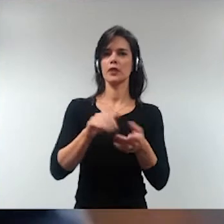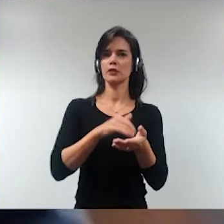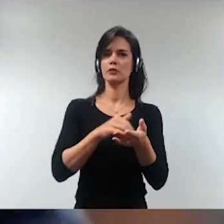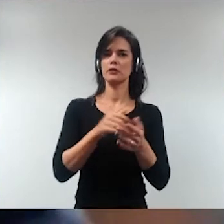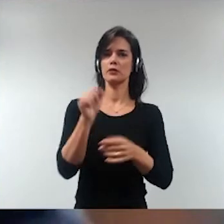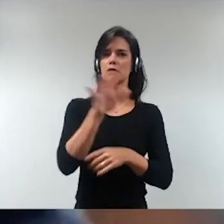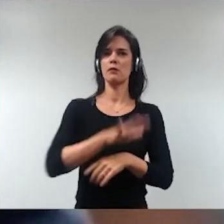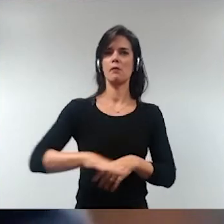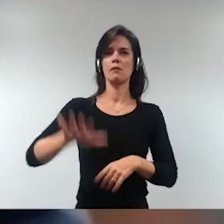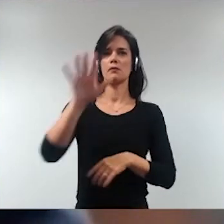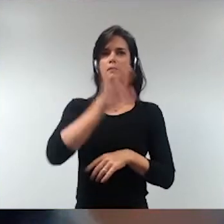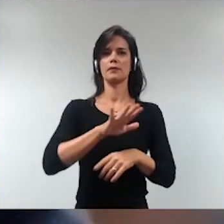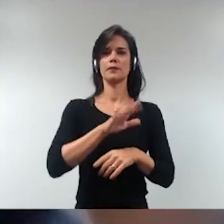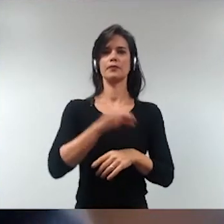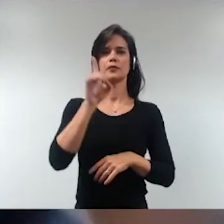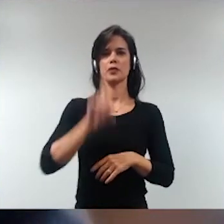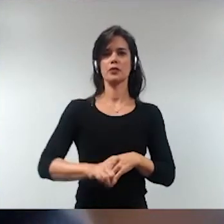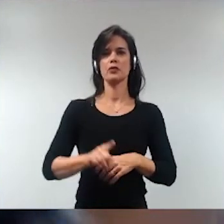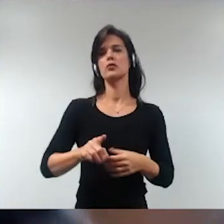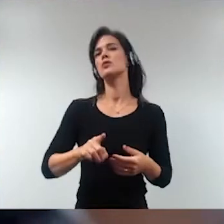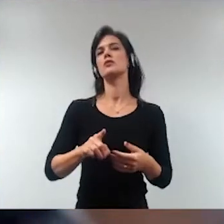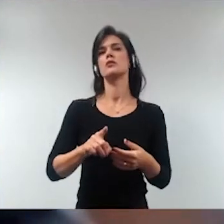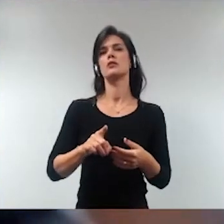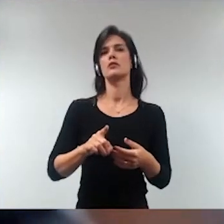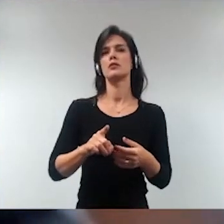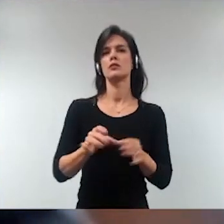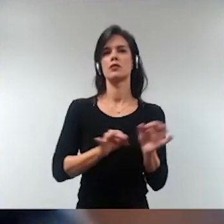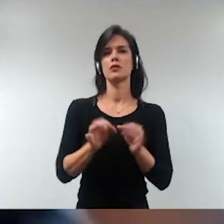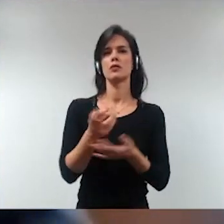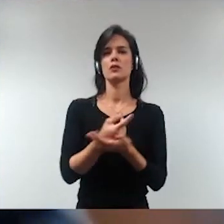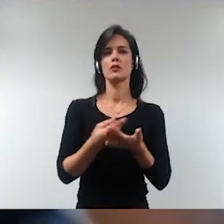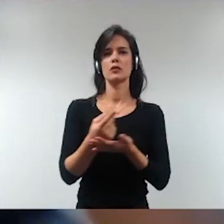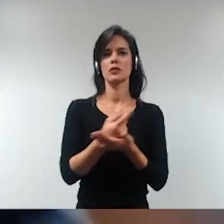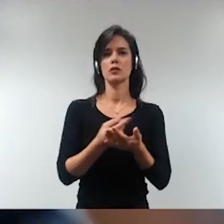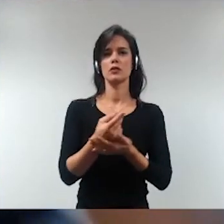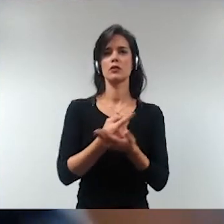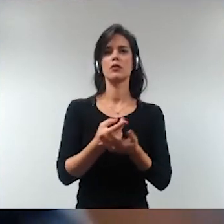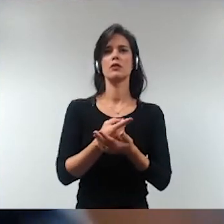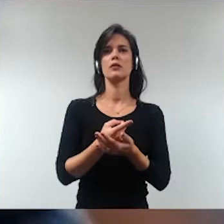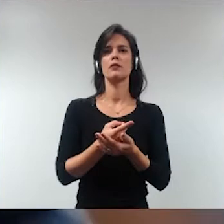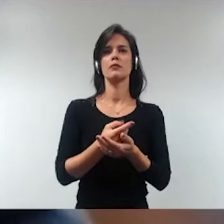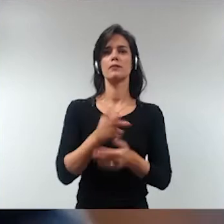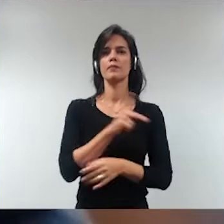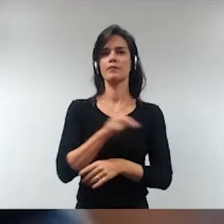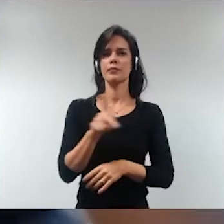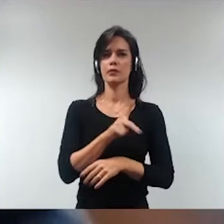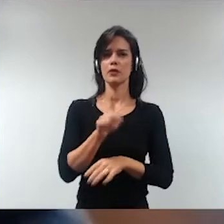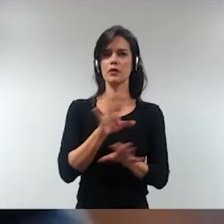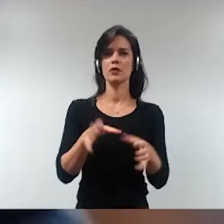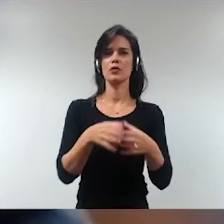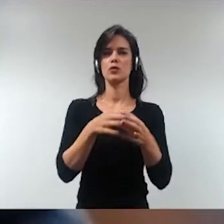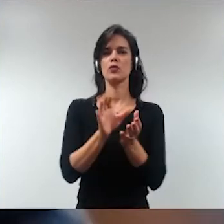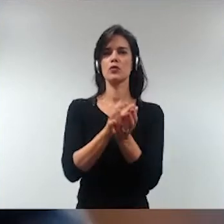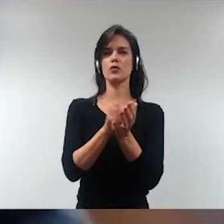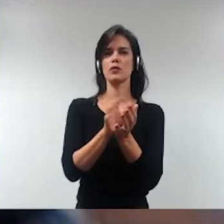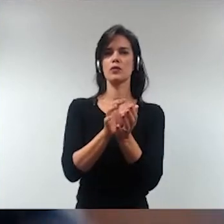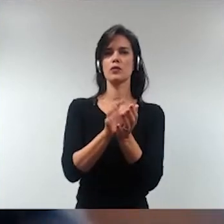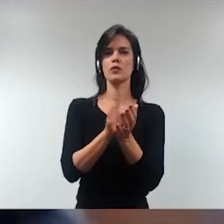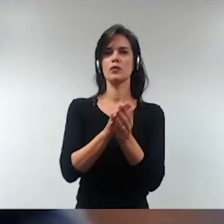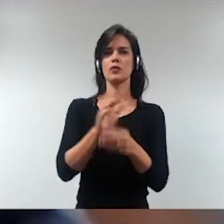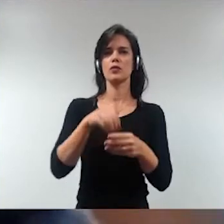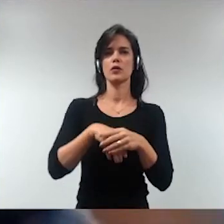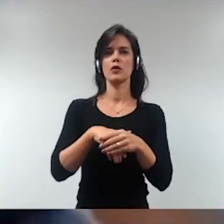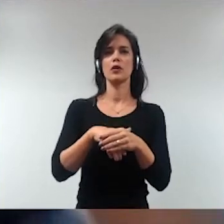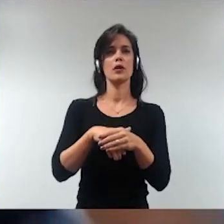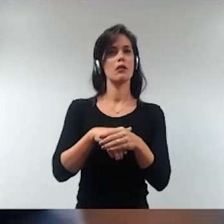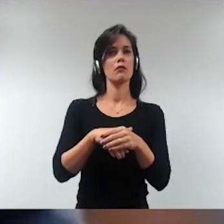secretário-geral adjunto, diretor tesoureiro, presidente da Caixa de Assistência de Pernambuco, foi eleito em chapa única para